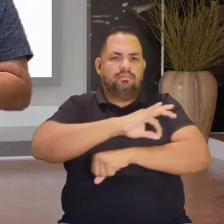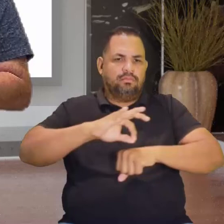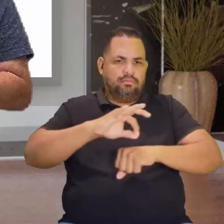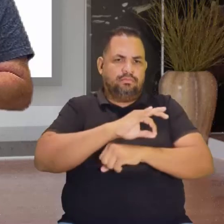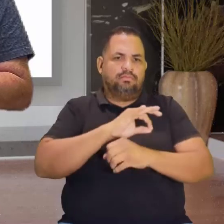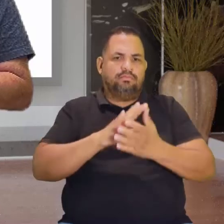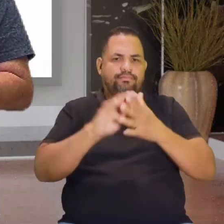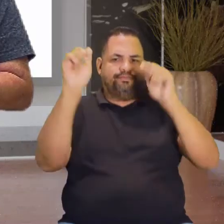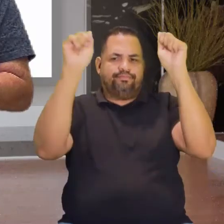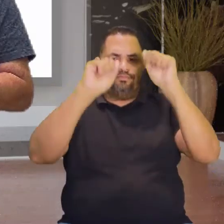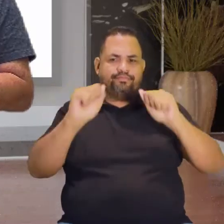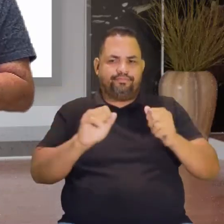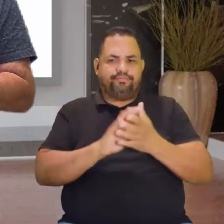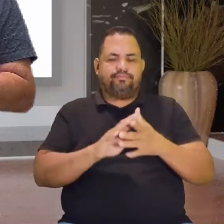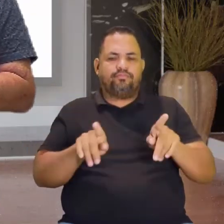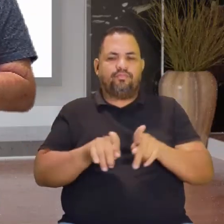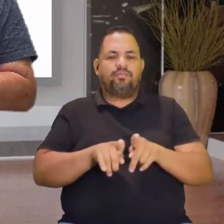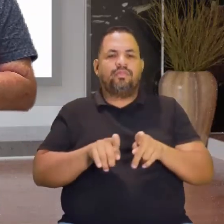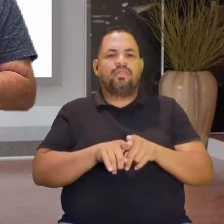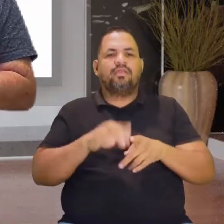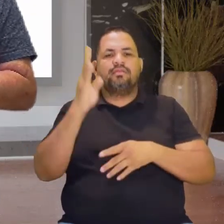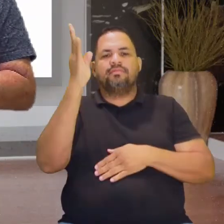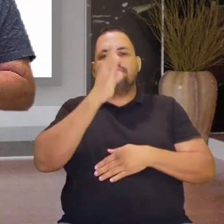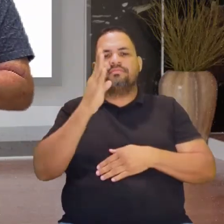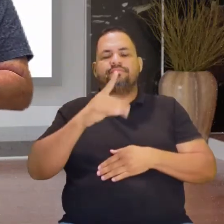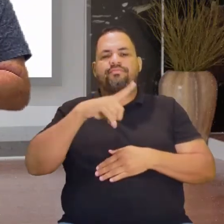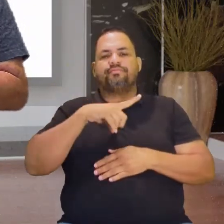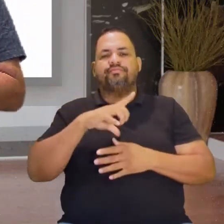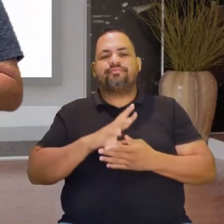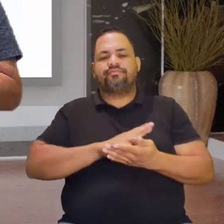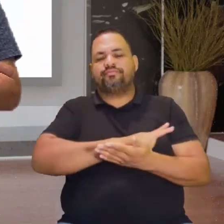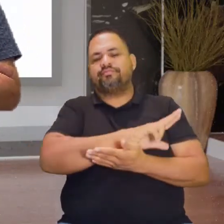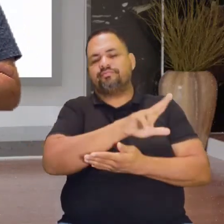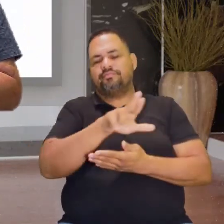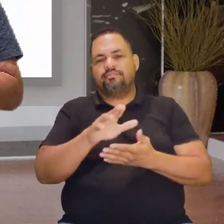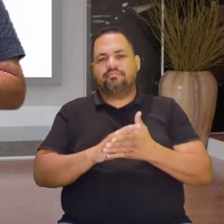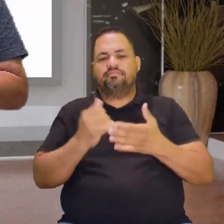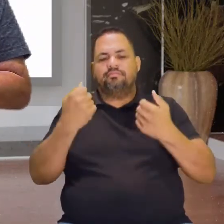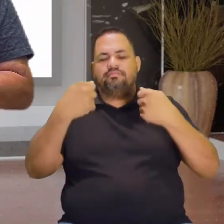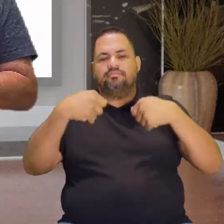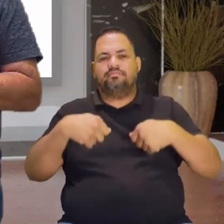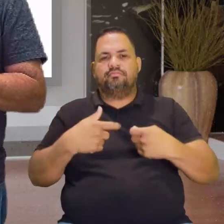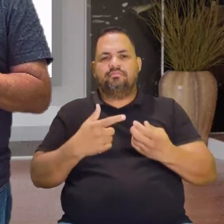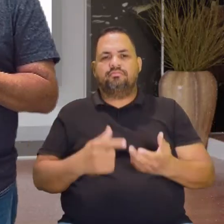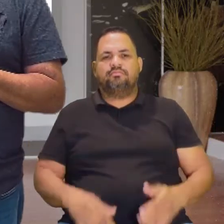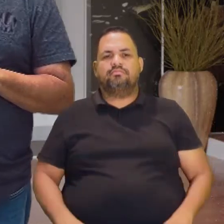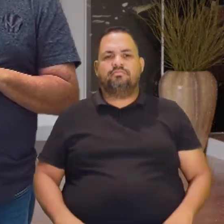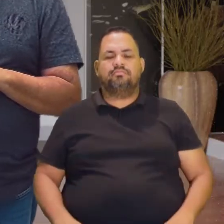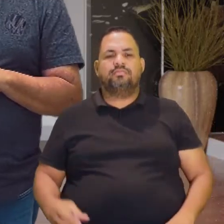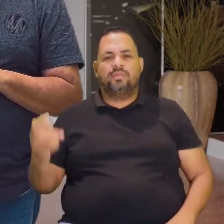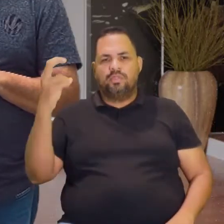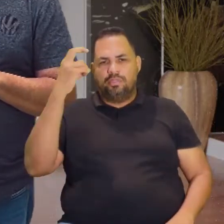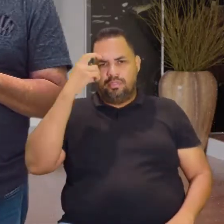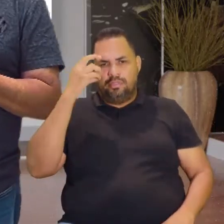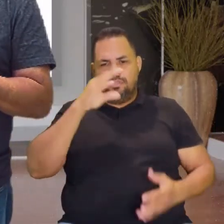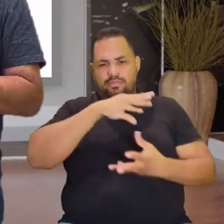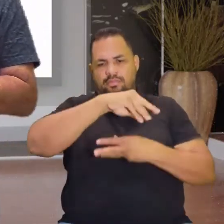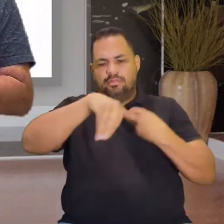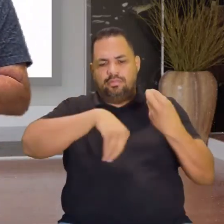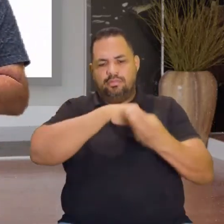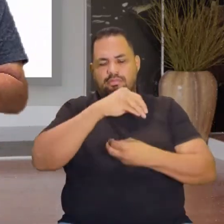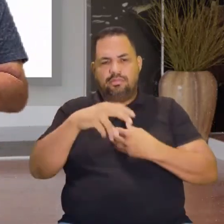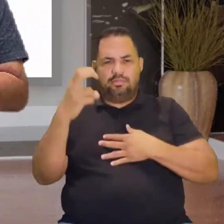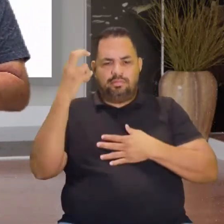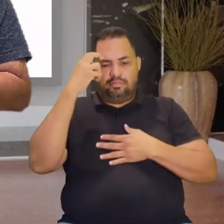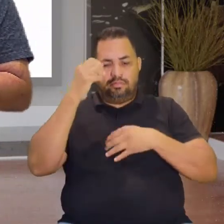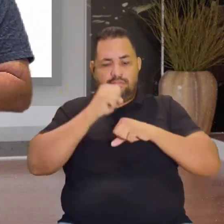na escultura, enfim, o Brasil é muito rico, tem uma riqueza muito grande em cultura, nessa miscigenação cultural